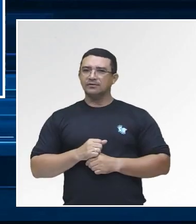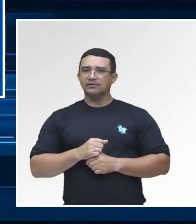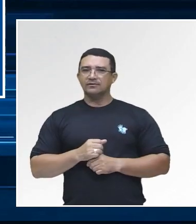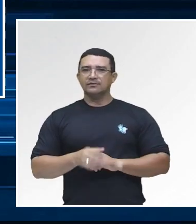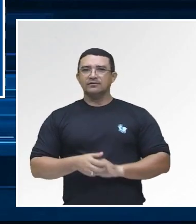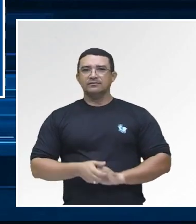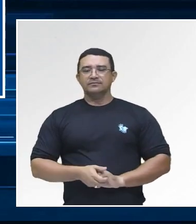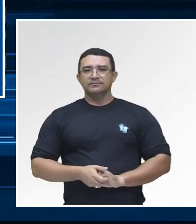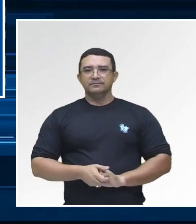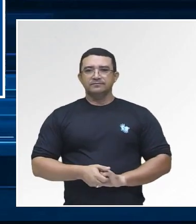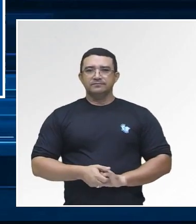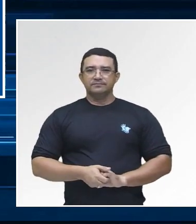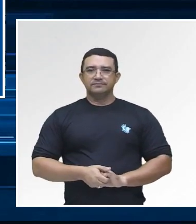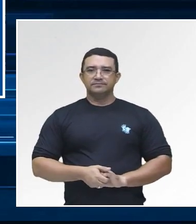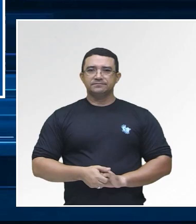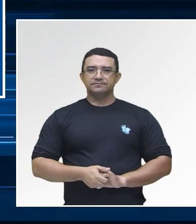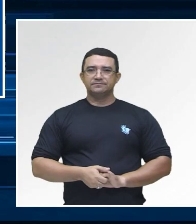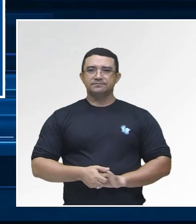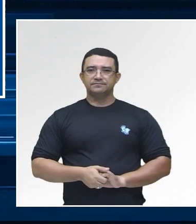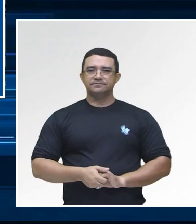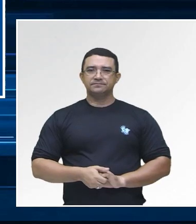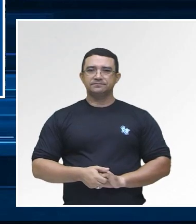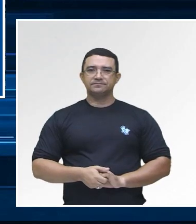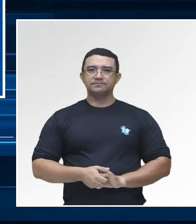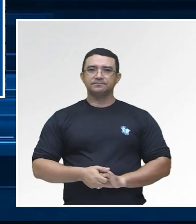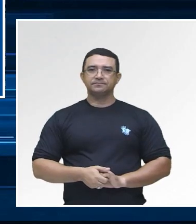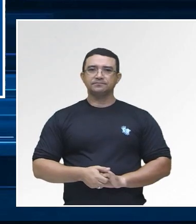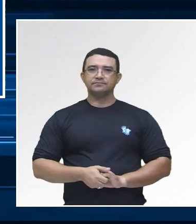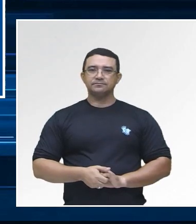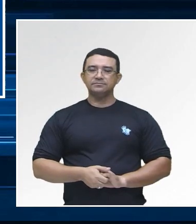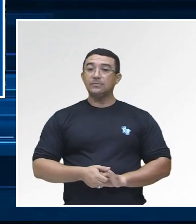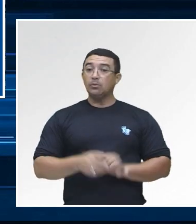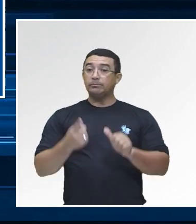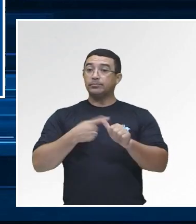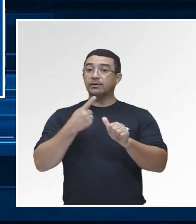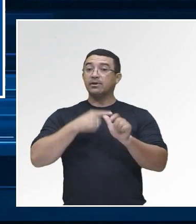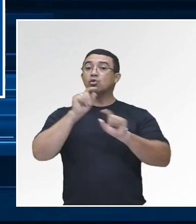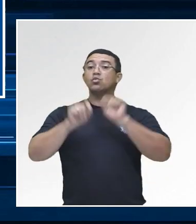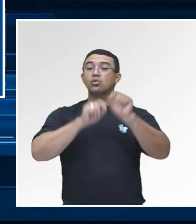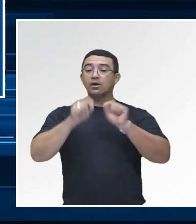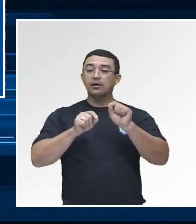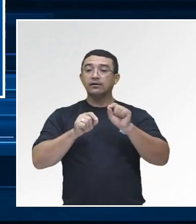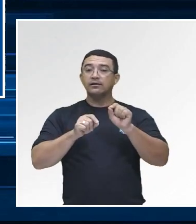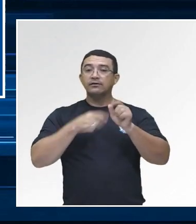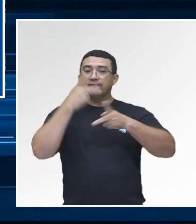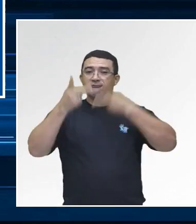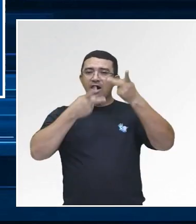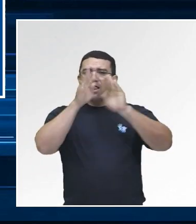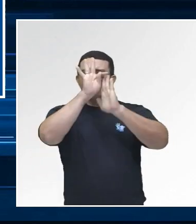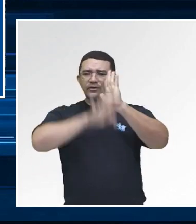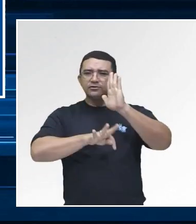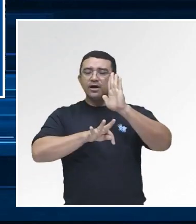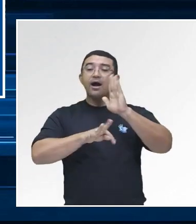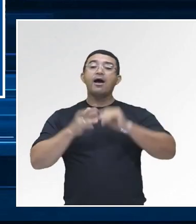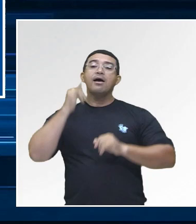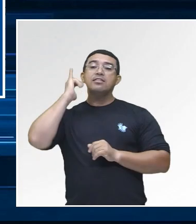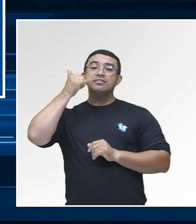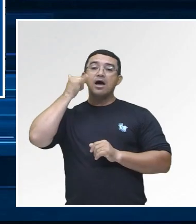neste primeiro fragmento é o narrador observador. Ele está contando